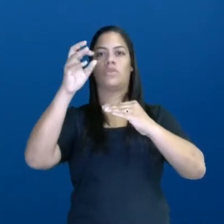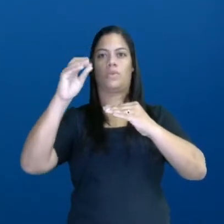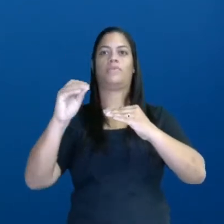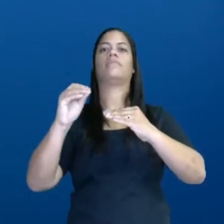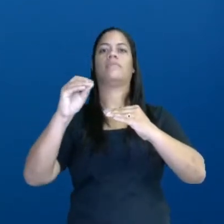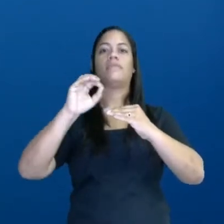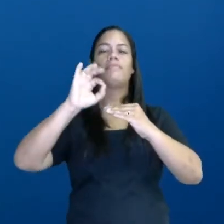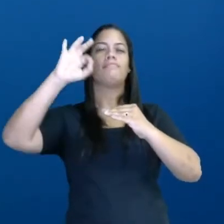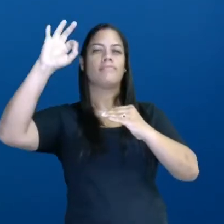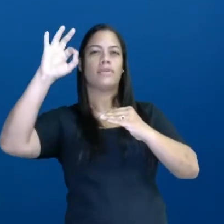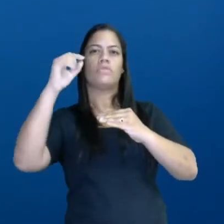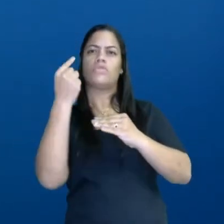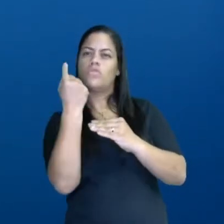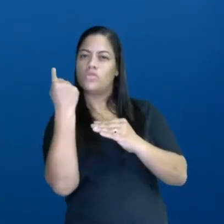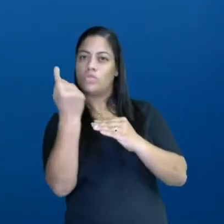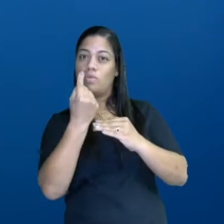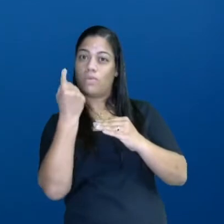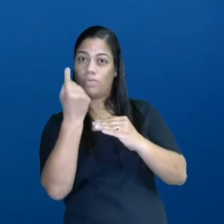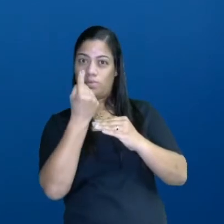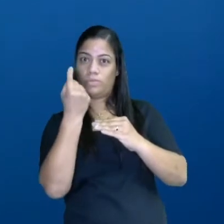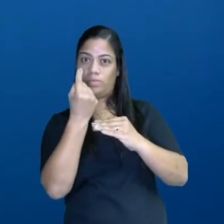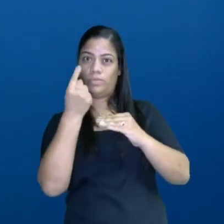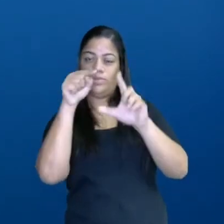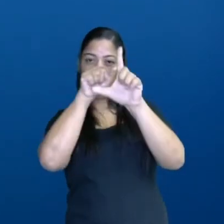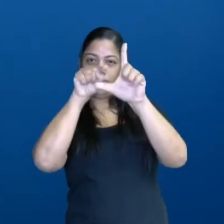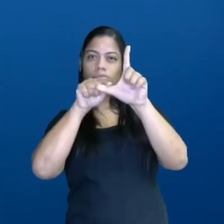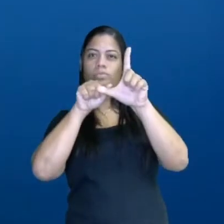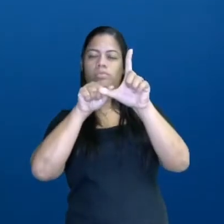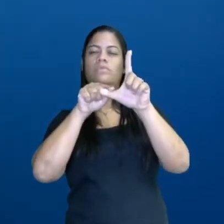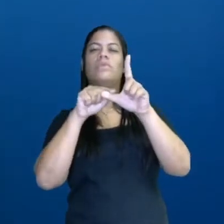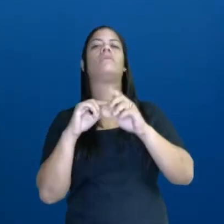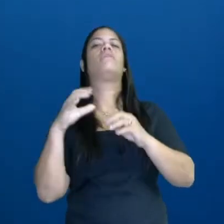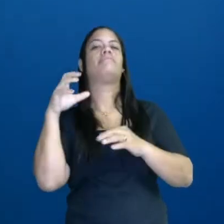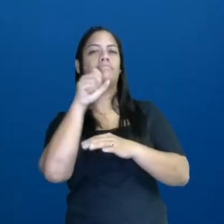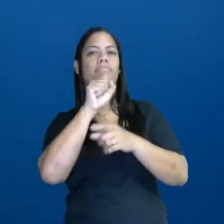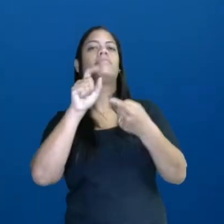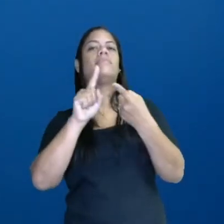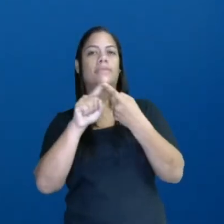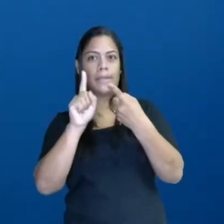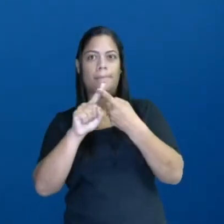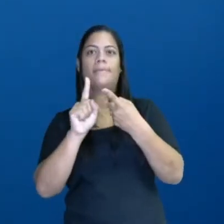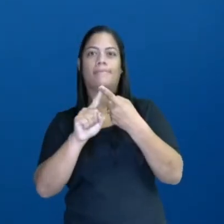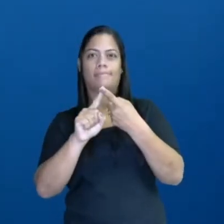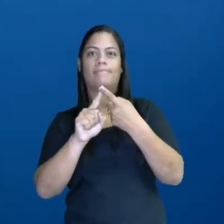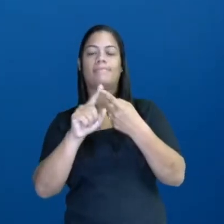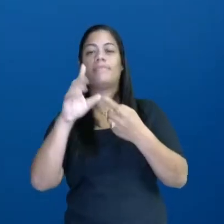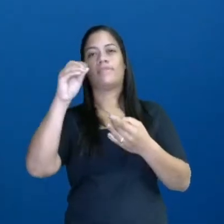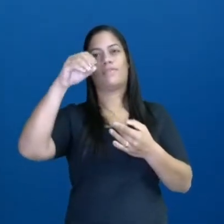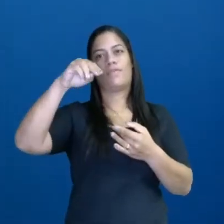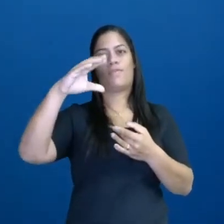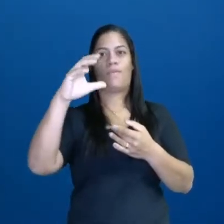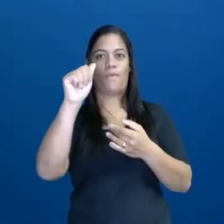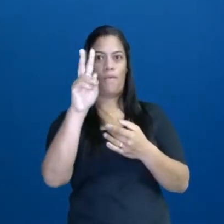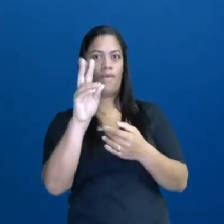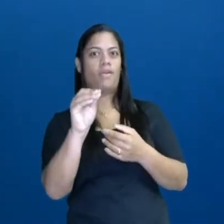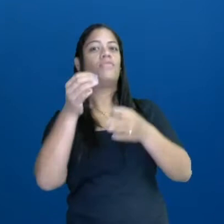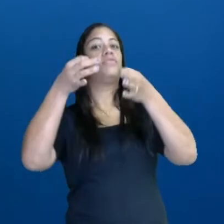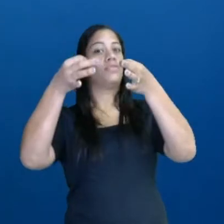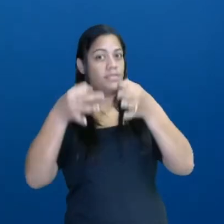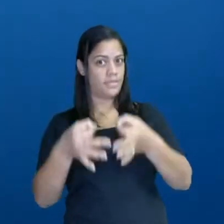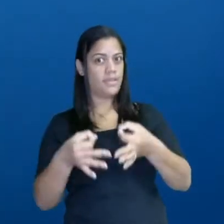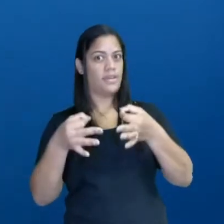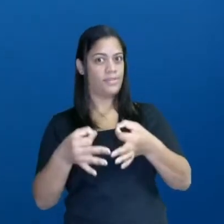Se apenas um ângulo dele for maior do que 180 graus, logo ele também é um polígono côncavo. Tá certo,